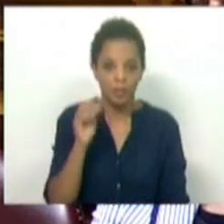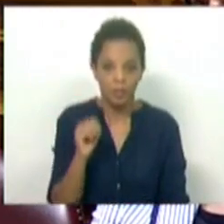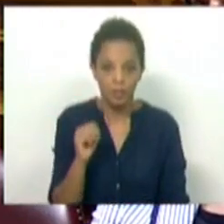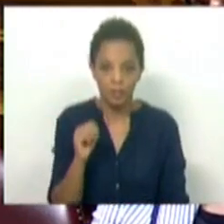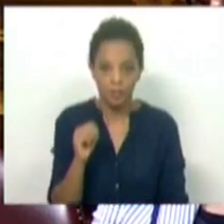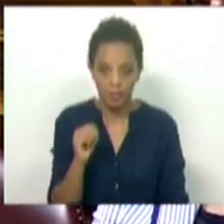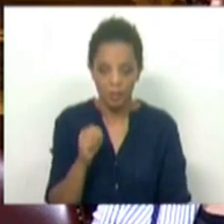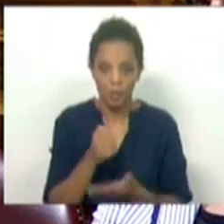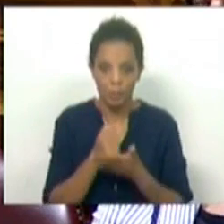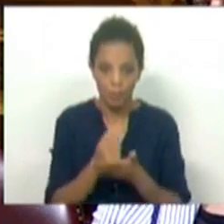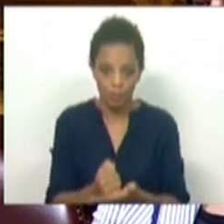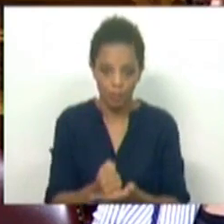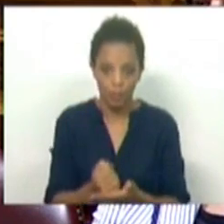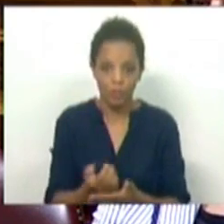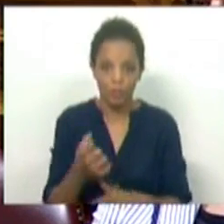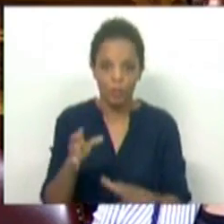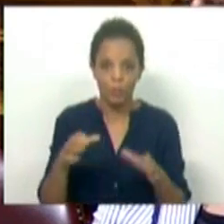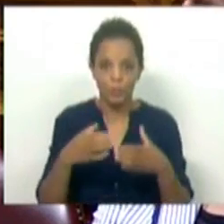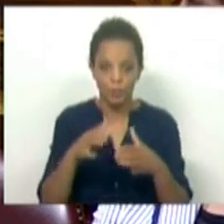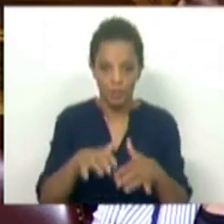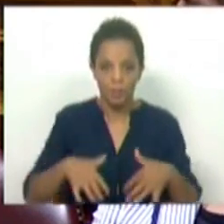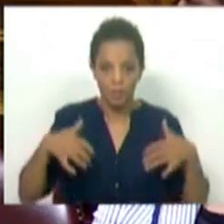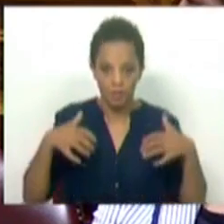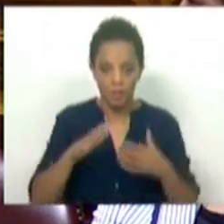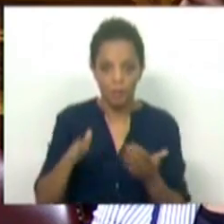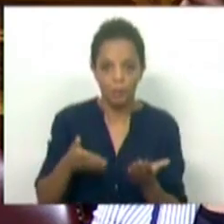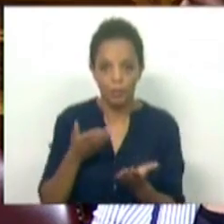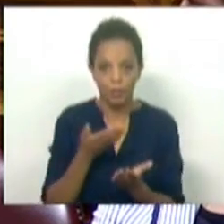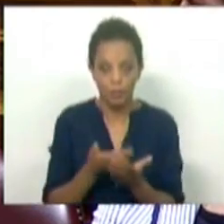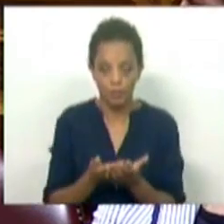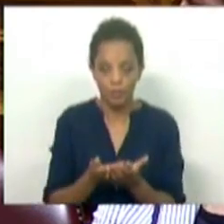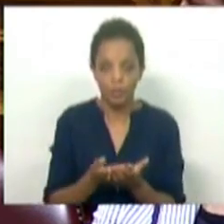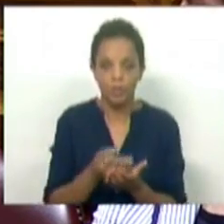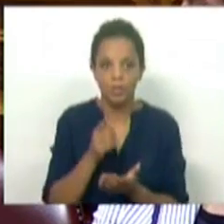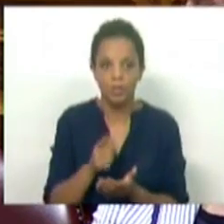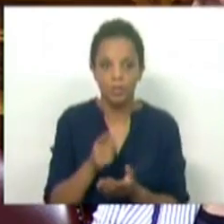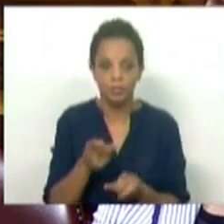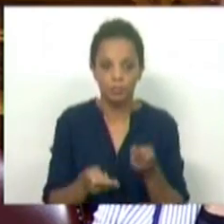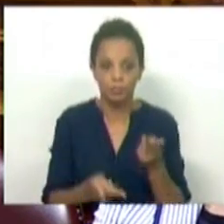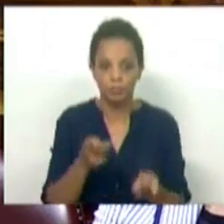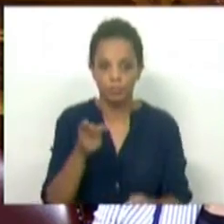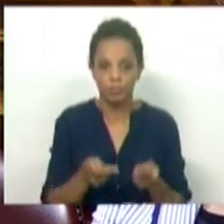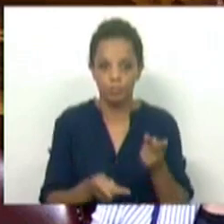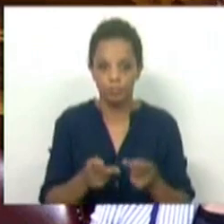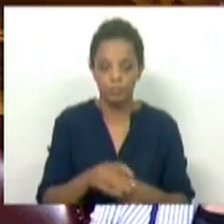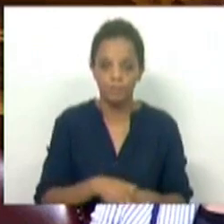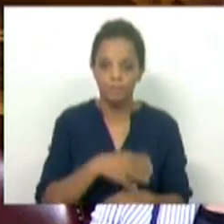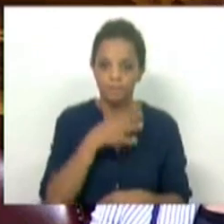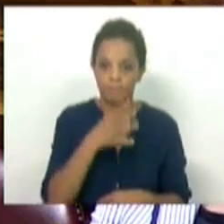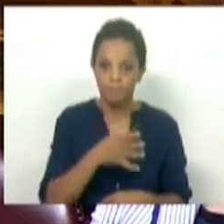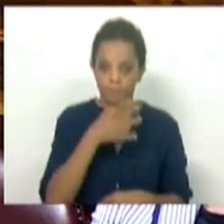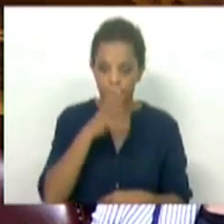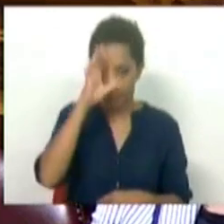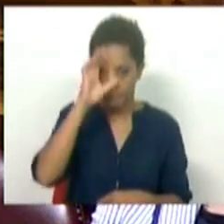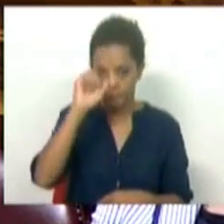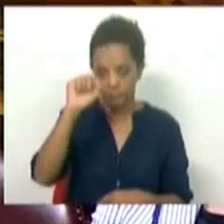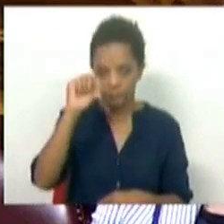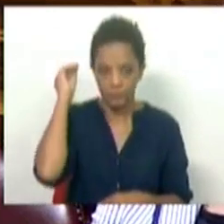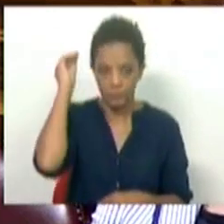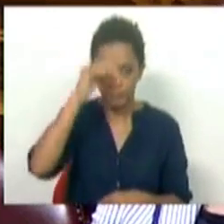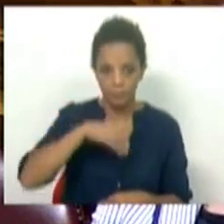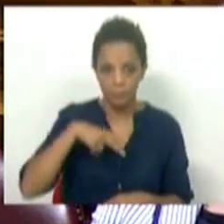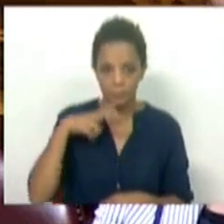Socialista apoiou em sede de Comissão Parlamentar a proposta de resolução em apreciação, indicando ao Governo da